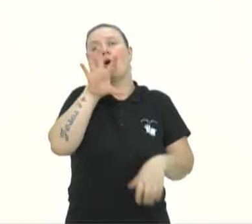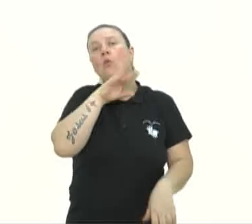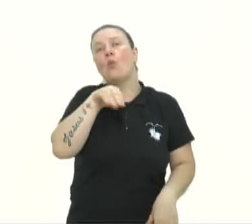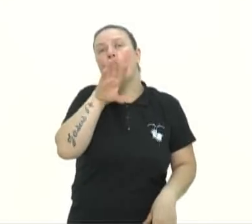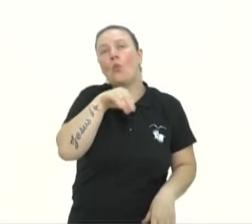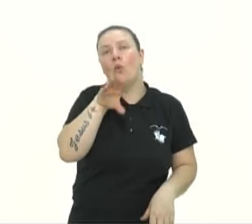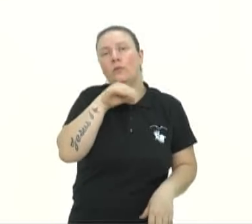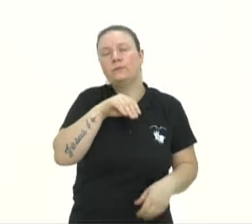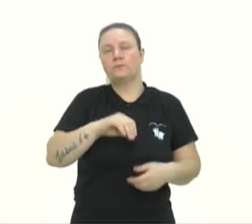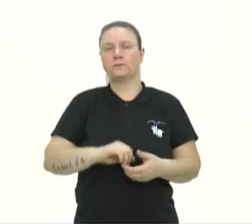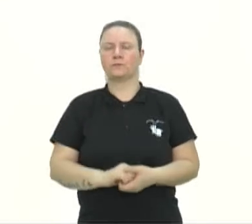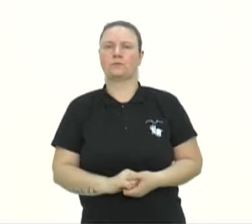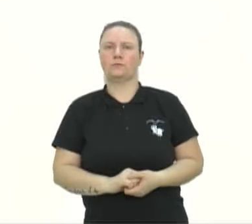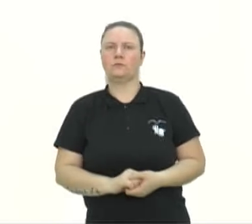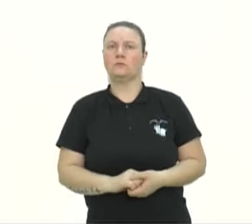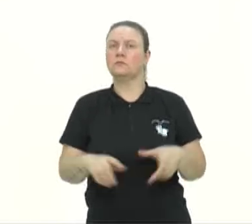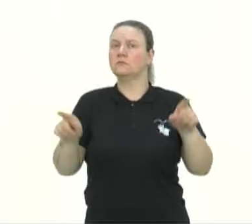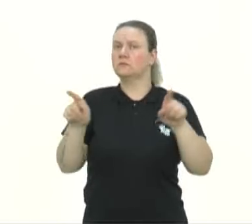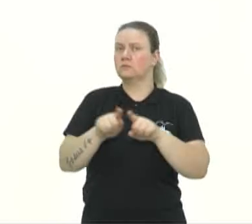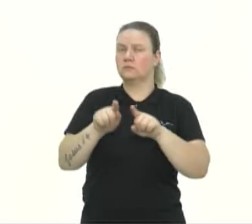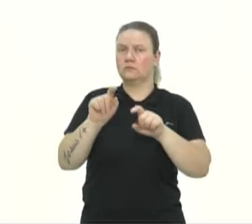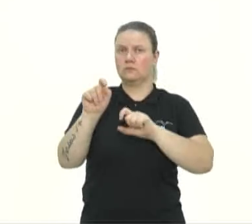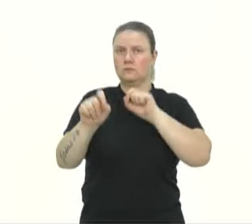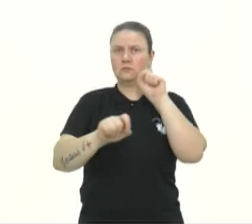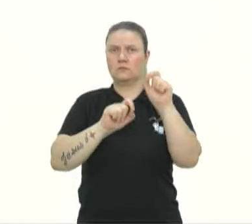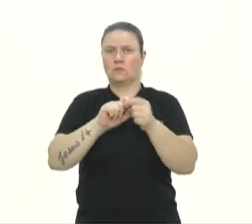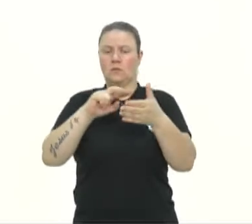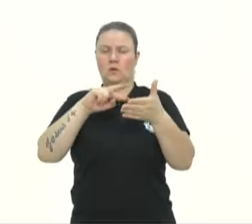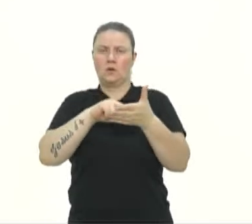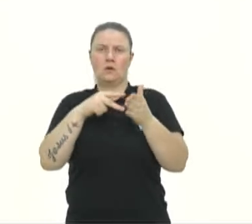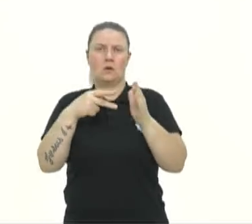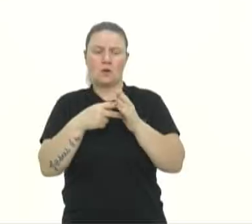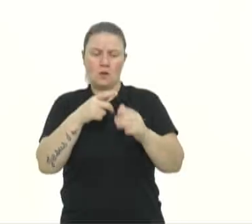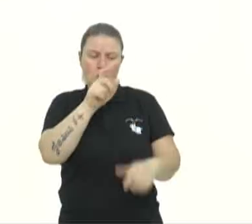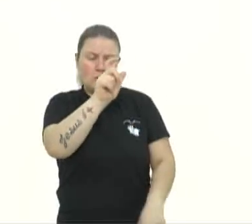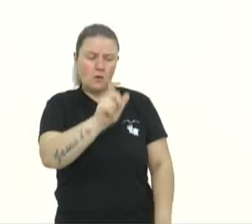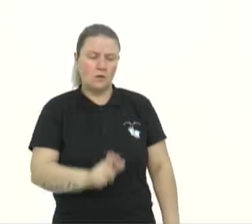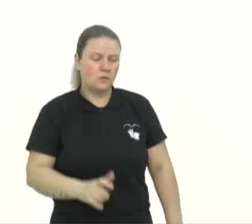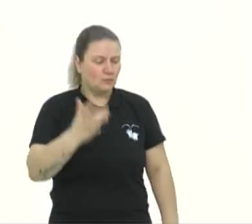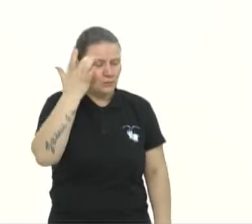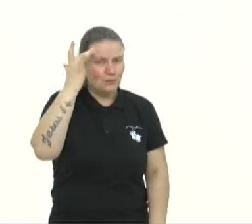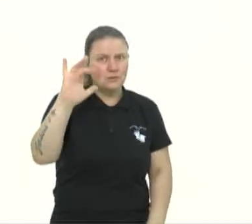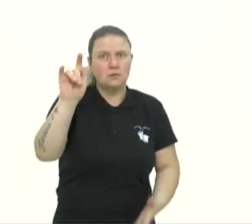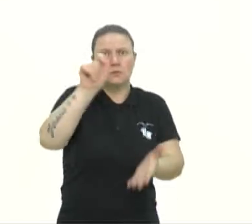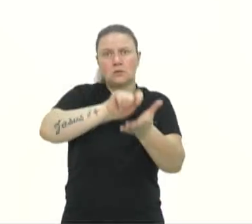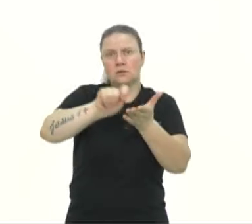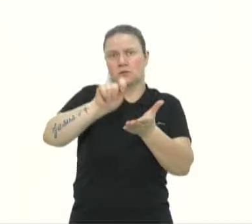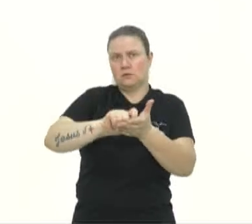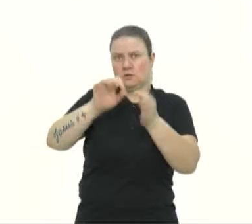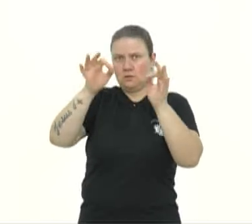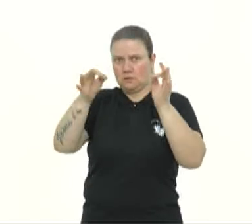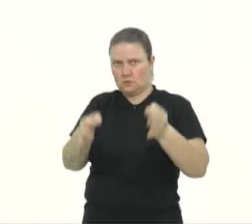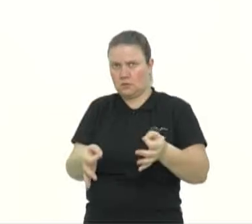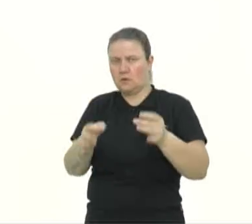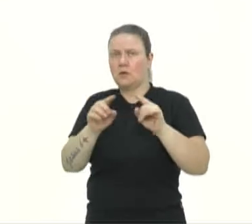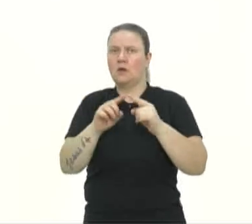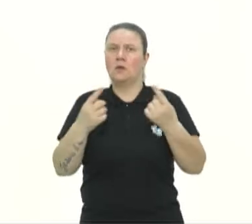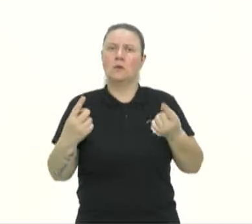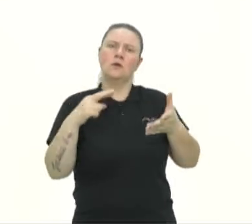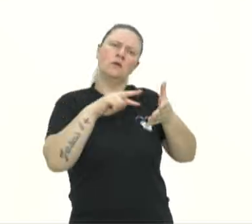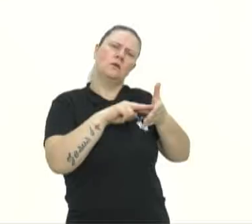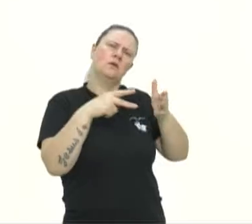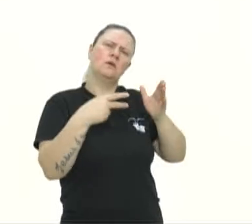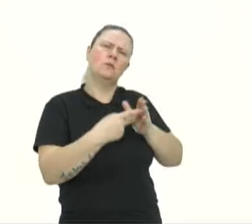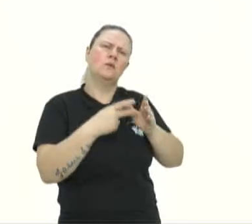oralmente. Isso não significa que este falante não saiba escrever corretamente, apenas